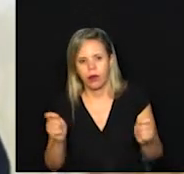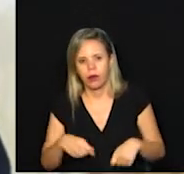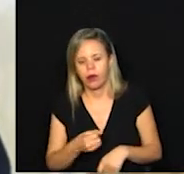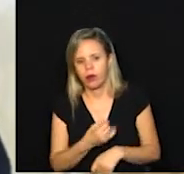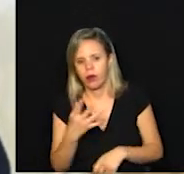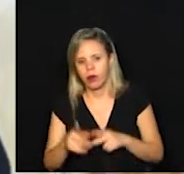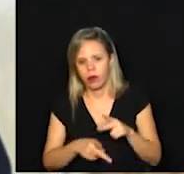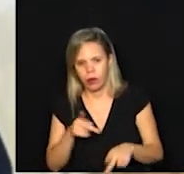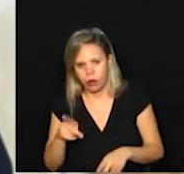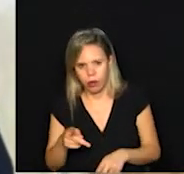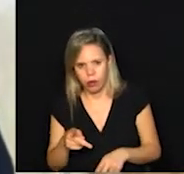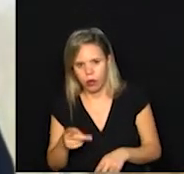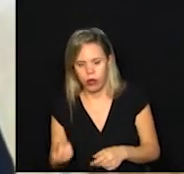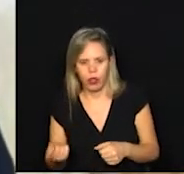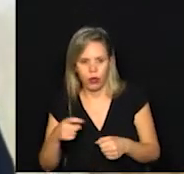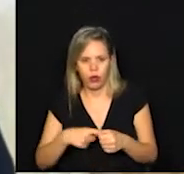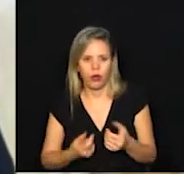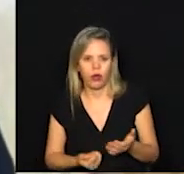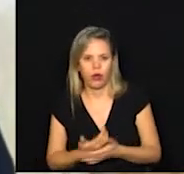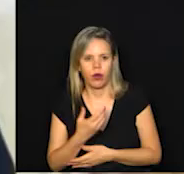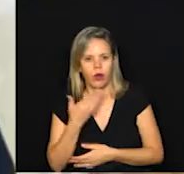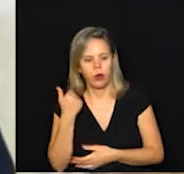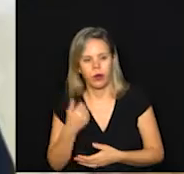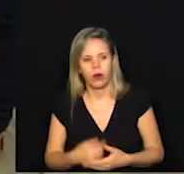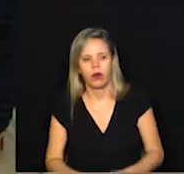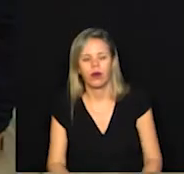capacidade da população voltar a consumir.